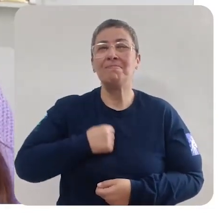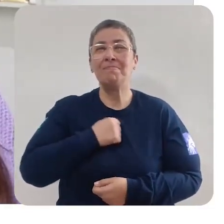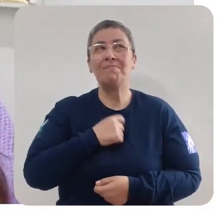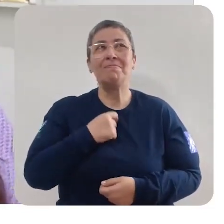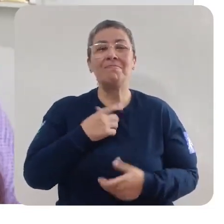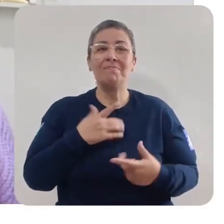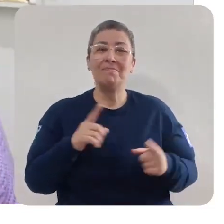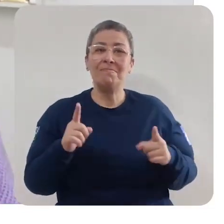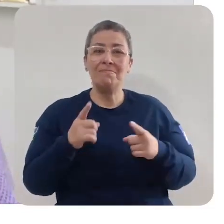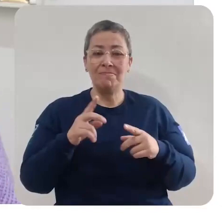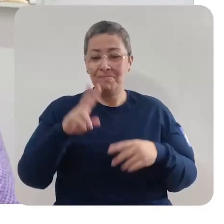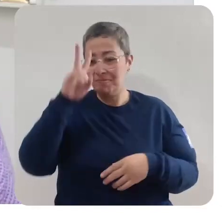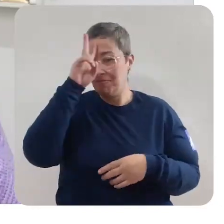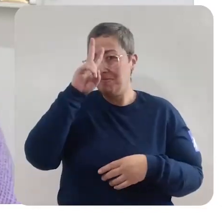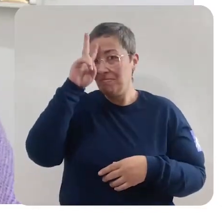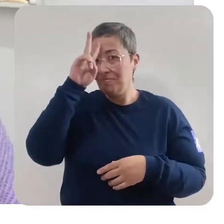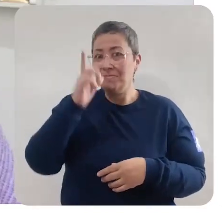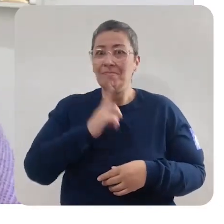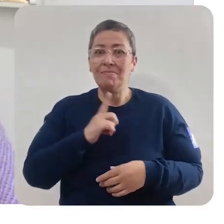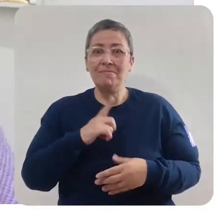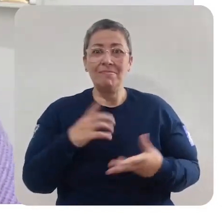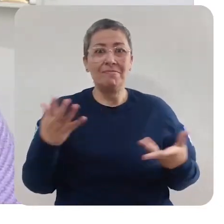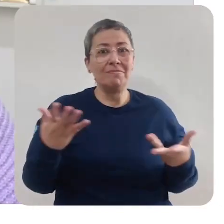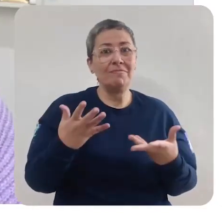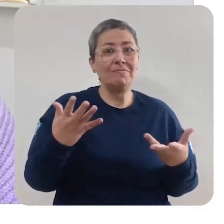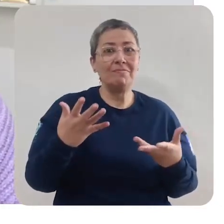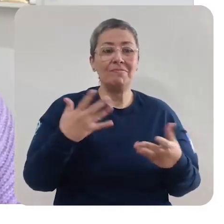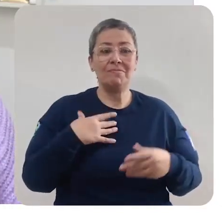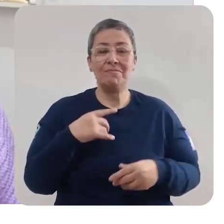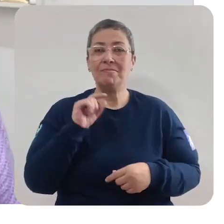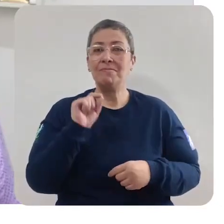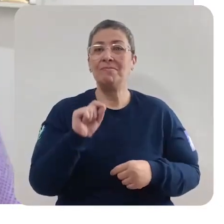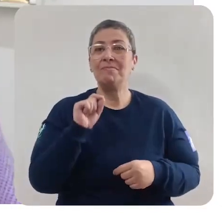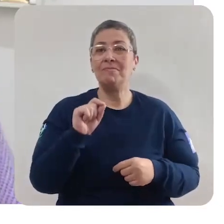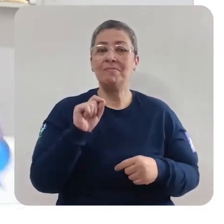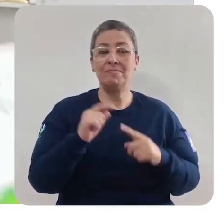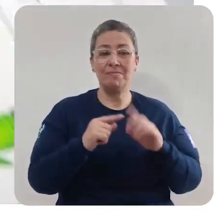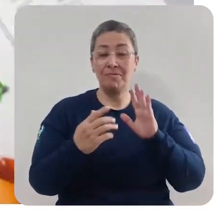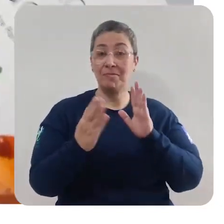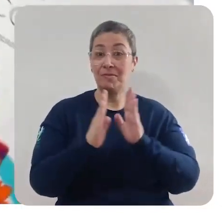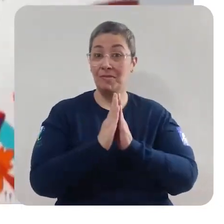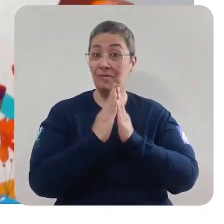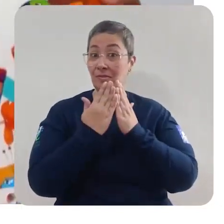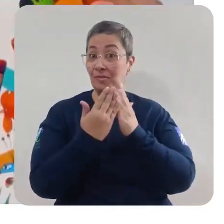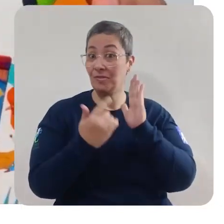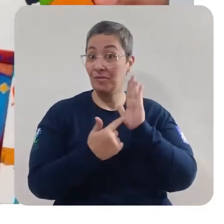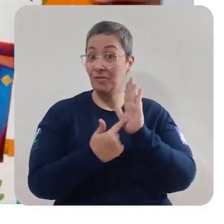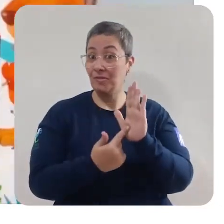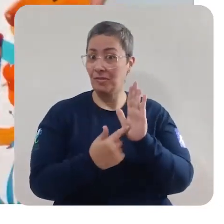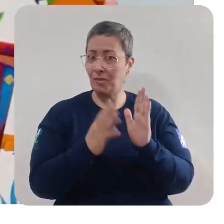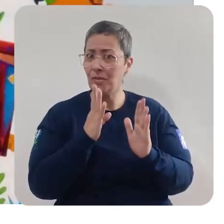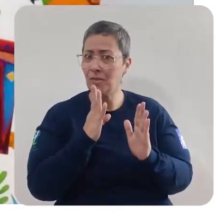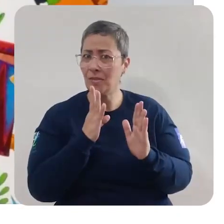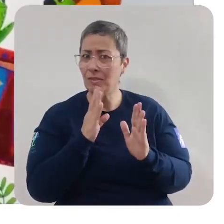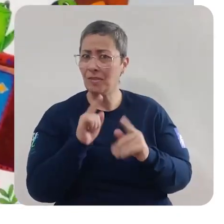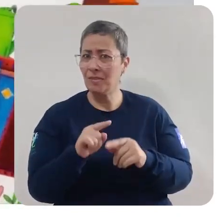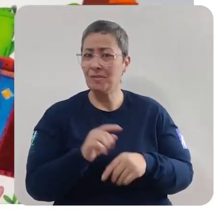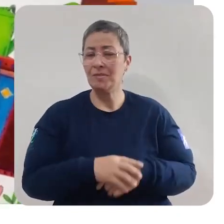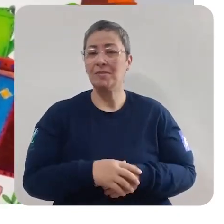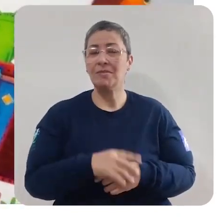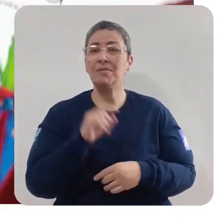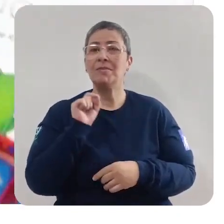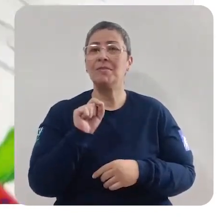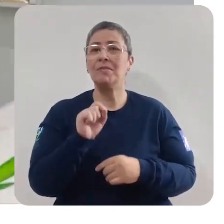de ouvir histórias. E a história de hoje é desse livro aqui. Você conhece esse